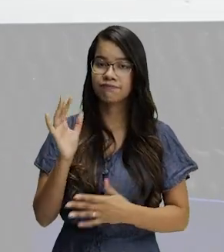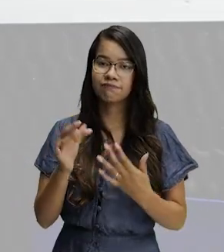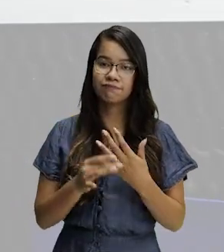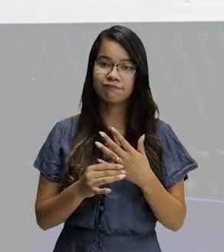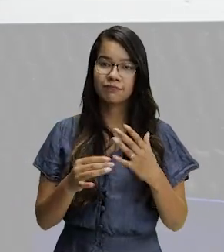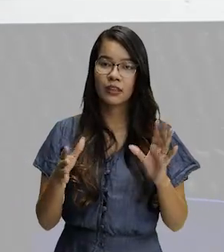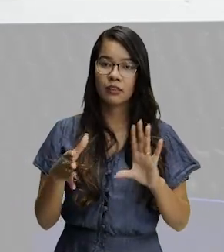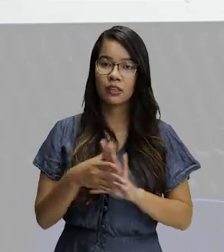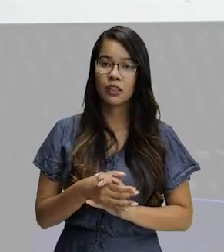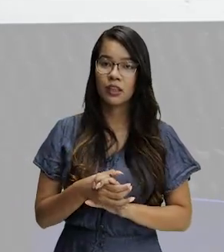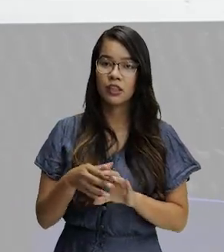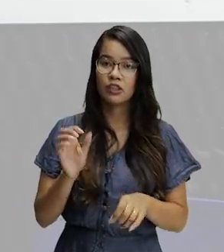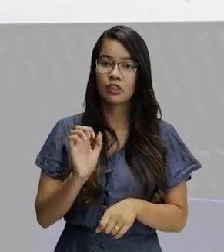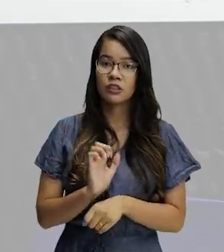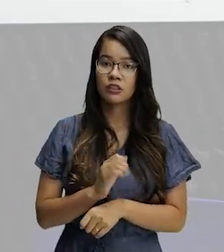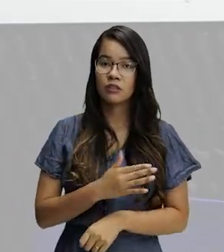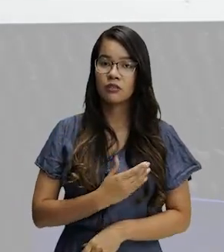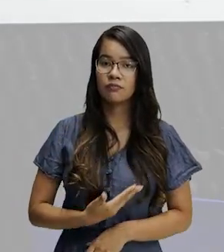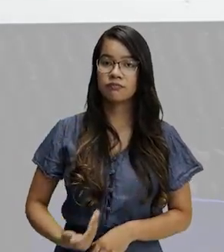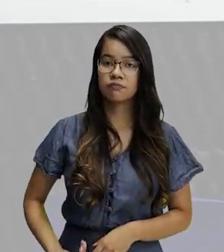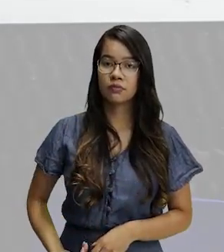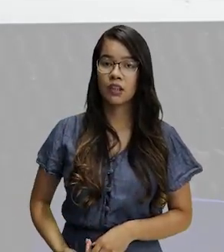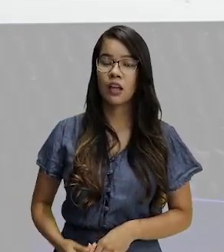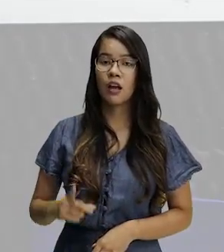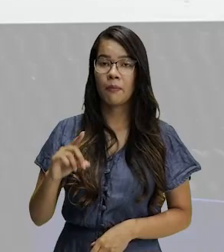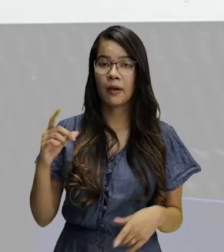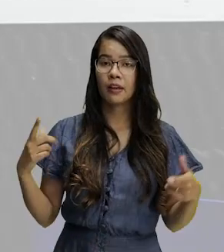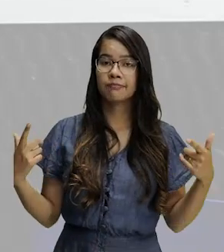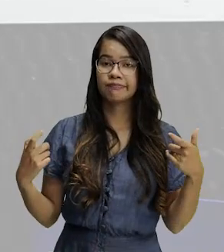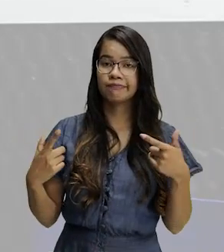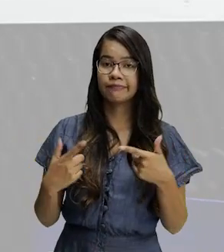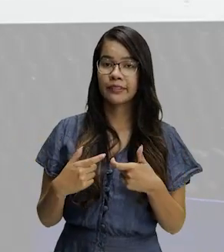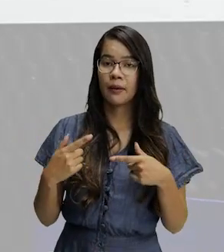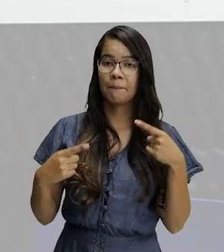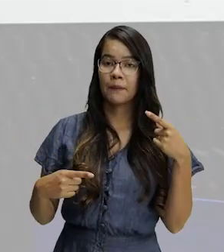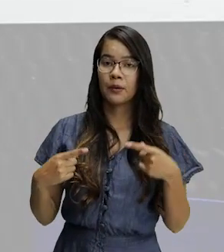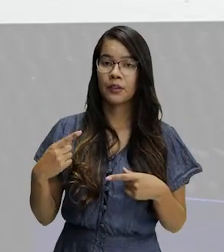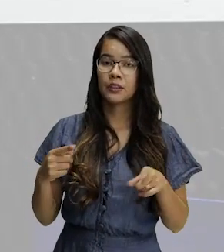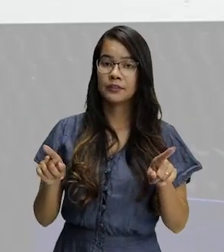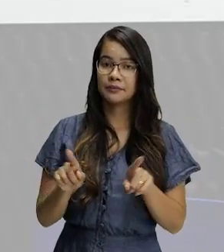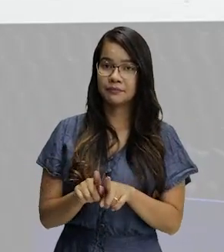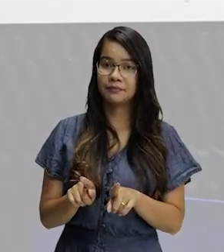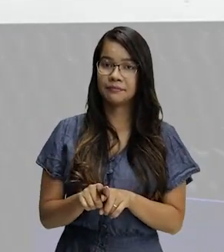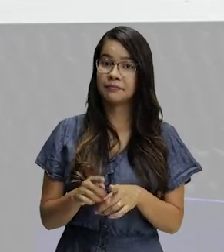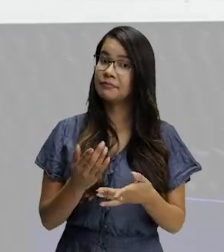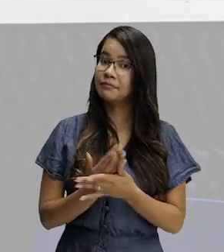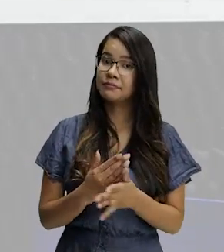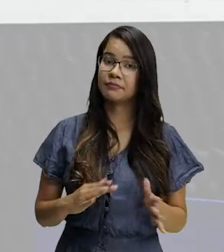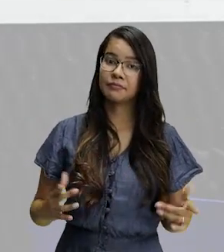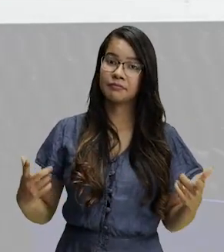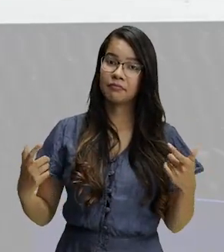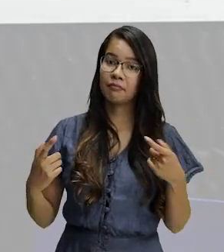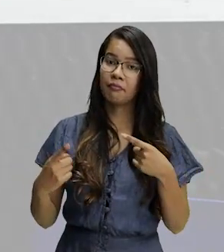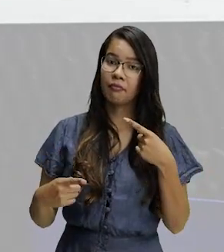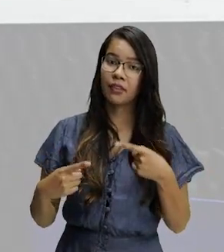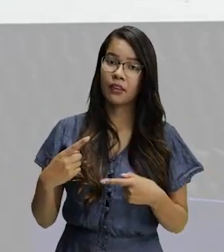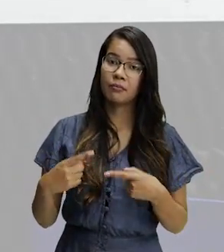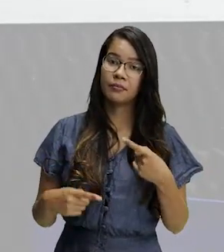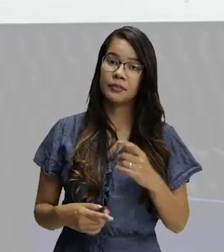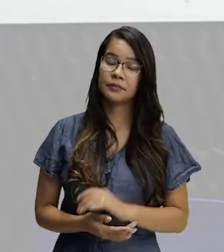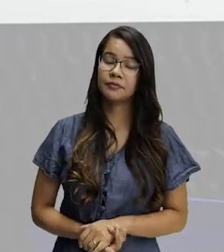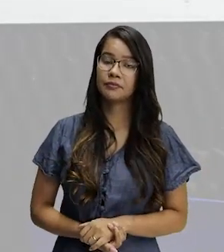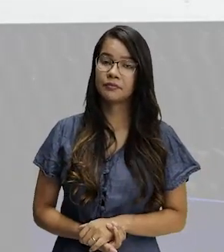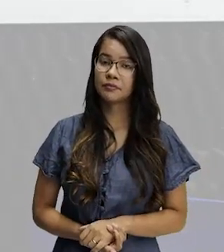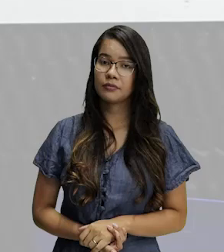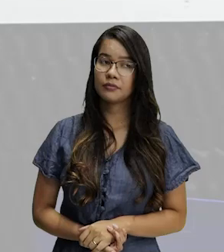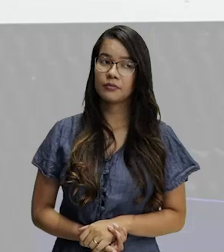Estados democráticos, mostram como a guerra também é uma guerra política. Ela acaba sendo uma guerra de natureza política. Democracia